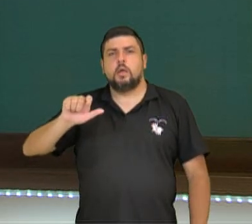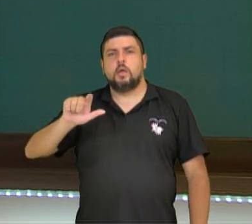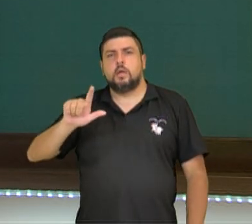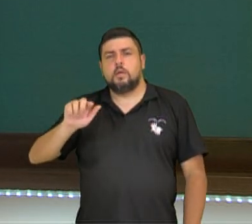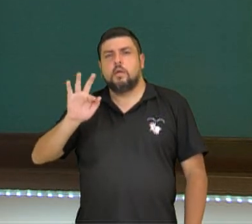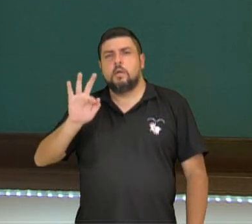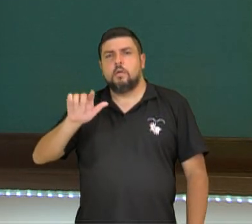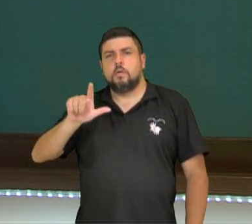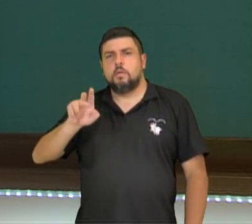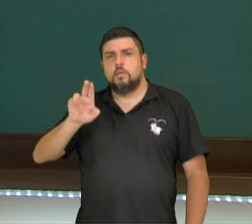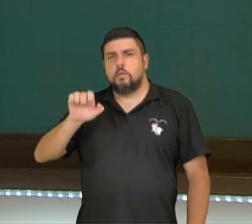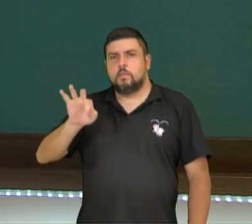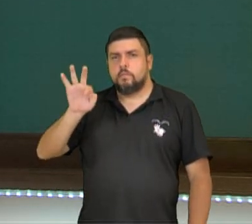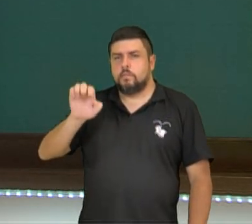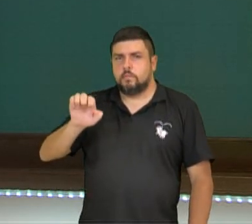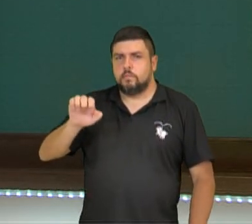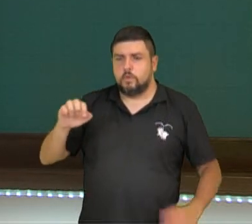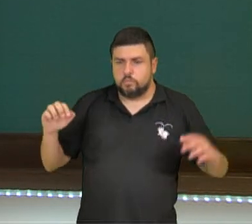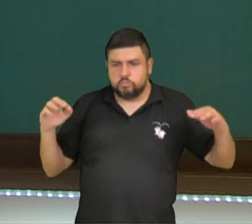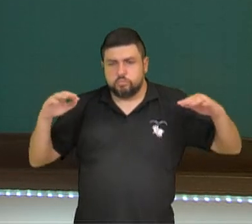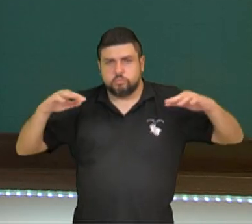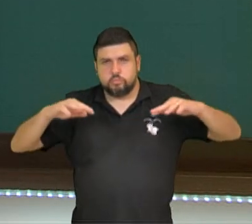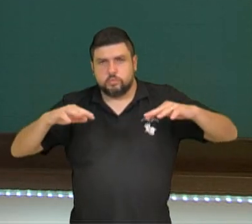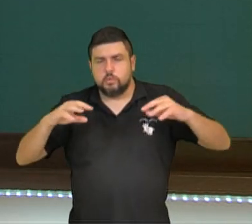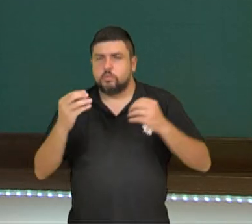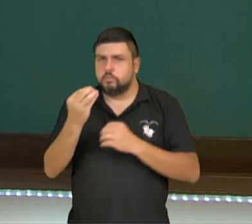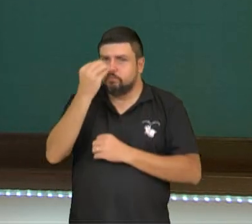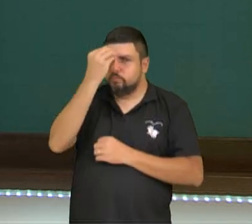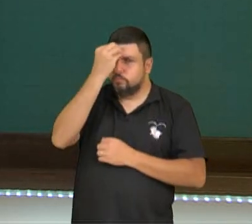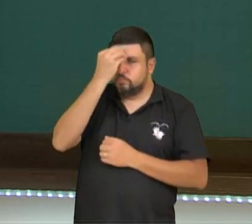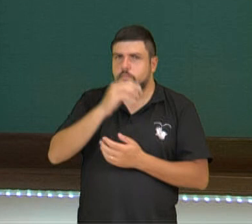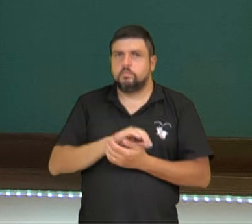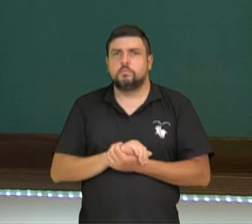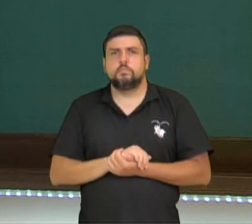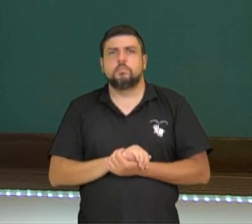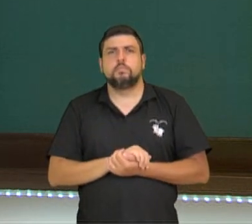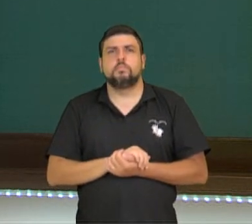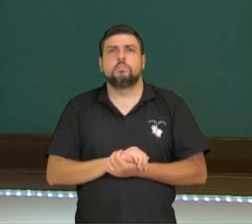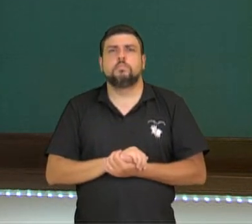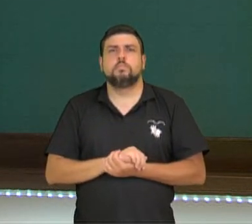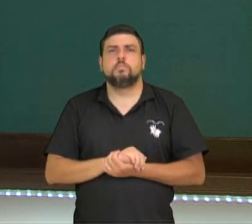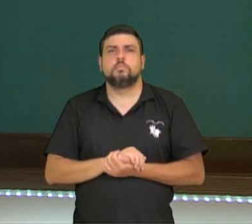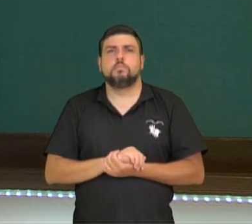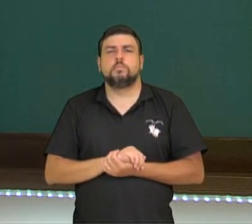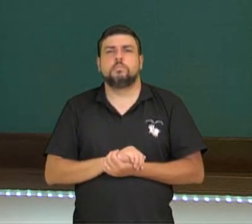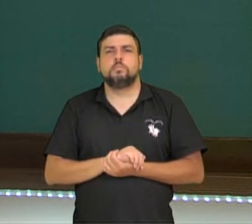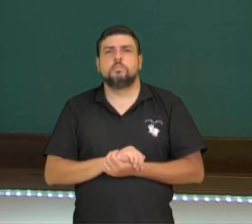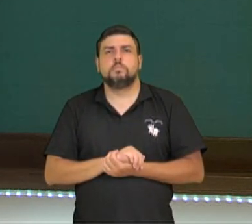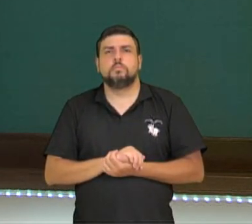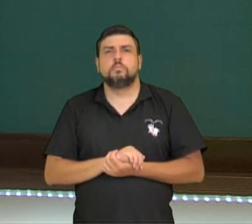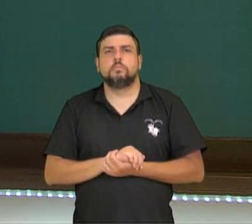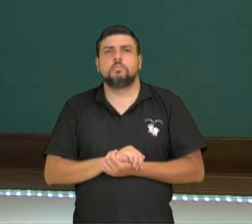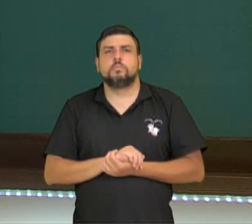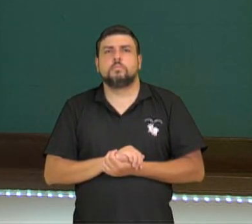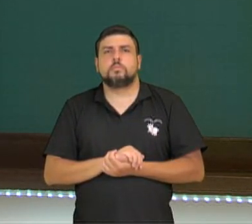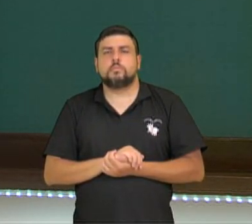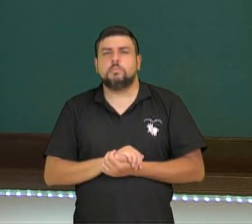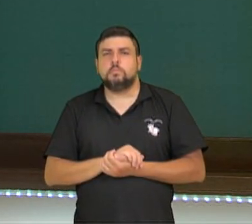dessa bacia hidrográfica, certo? Então é importante pensar nisso. E aí, o que nós temos ali? Regiões